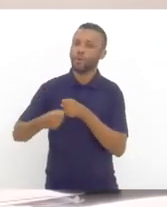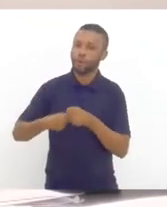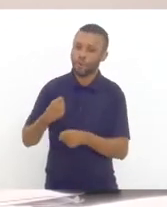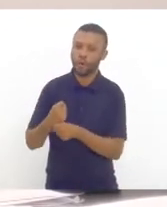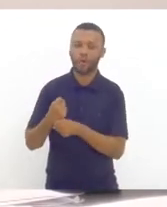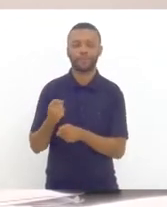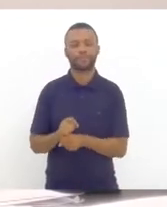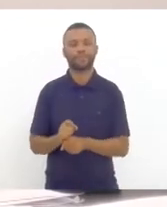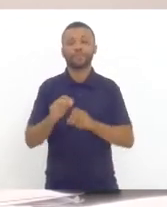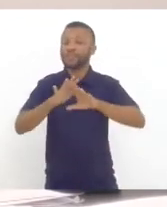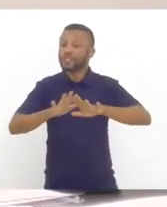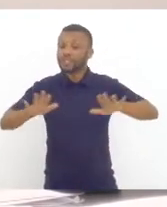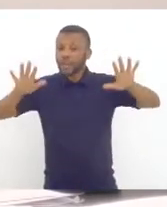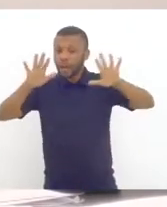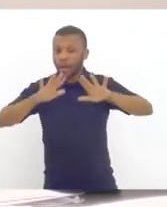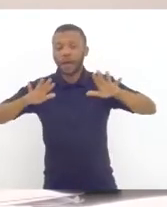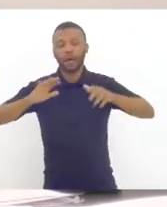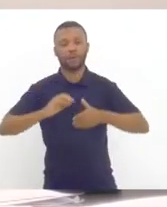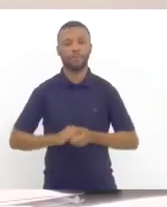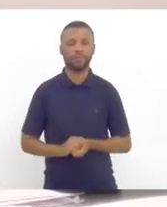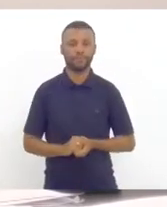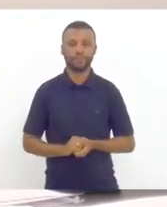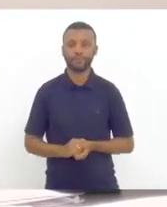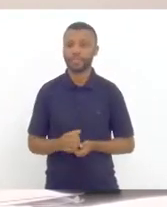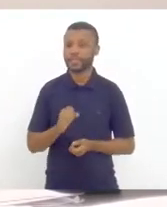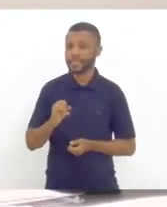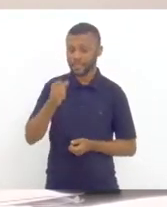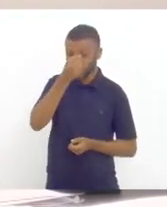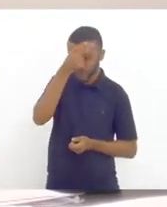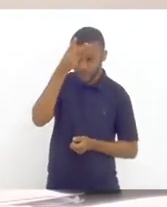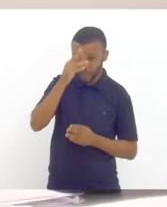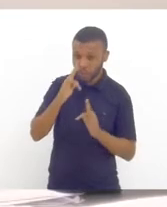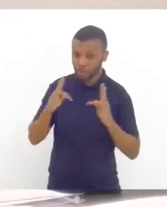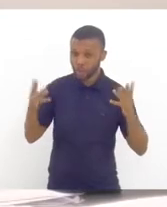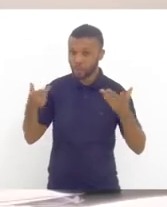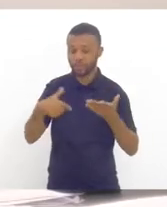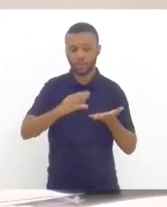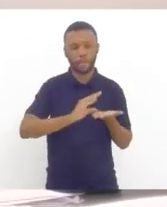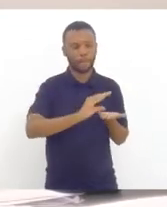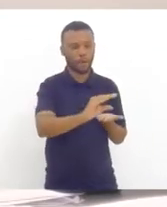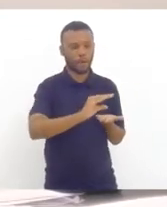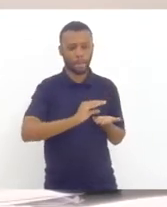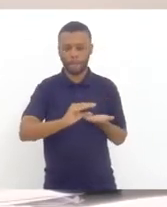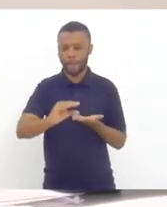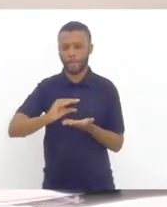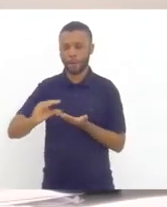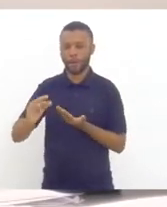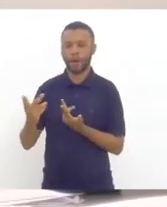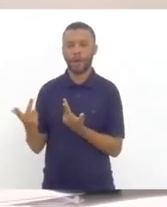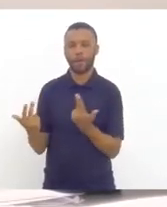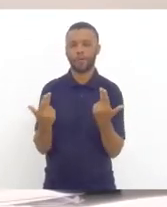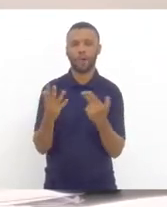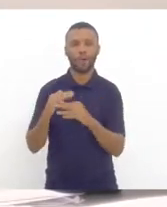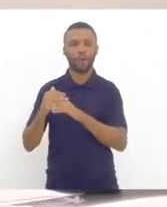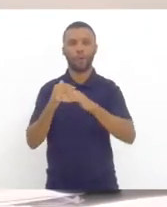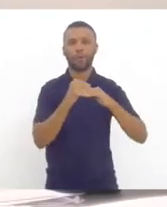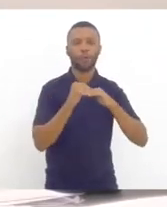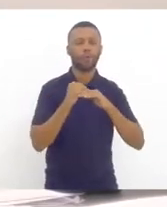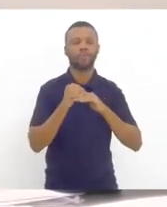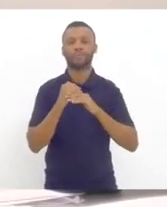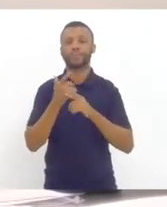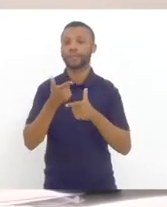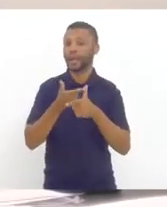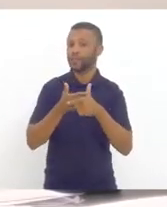Grosso modo, caso todo município resolvesse igual, se dividiria por